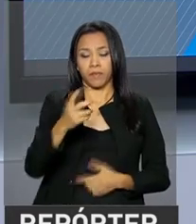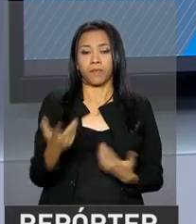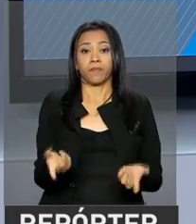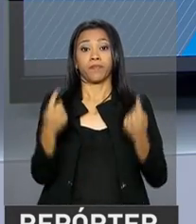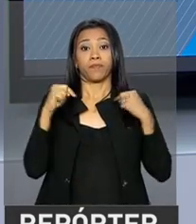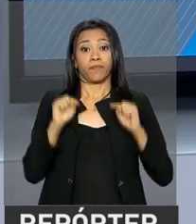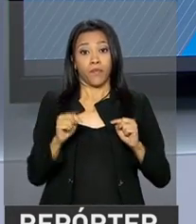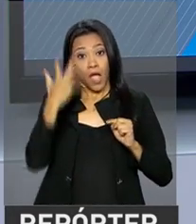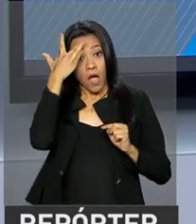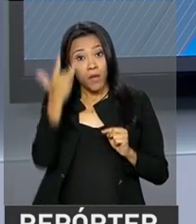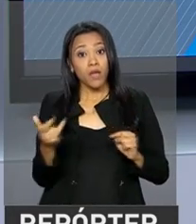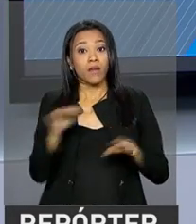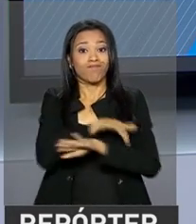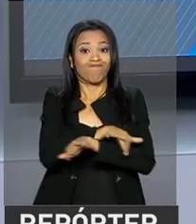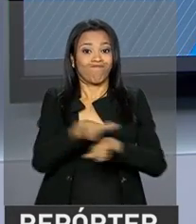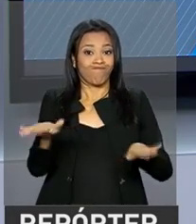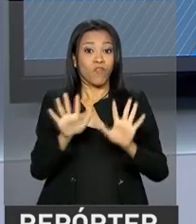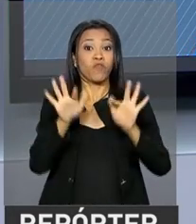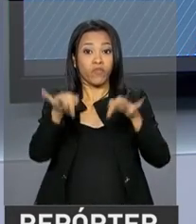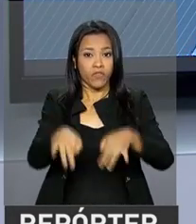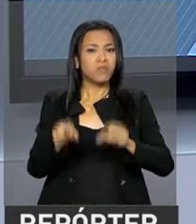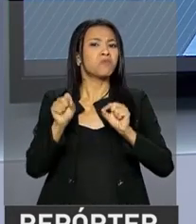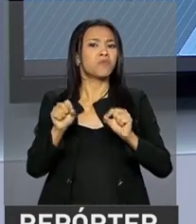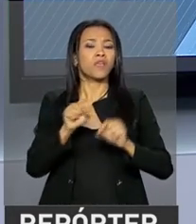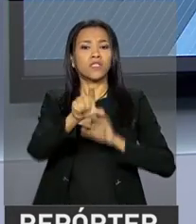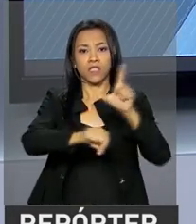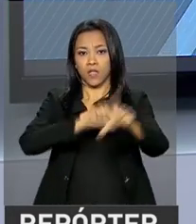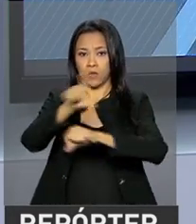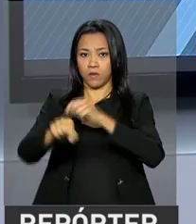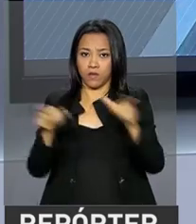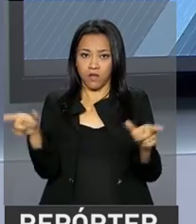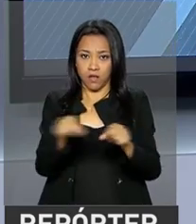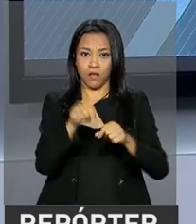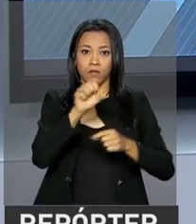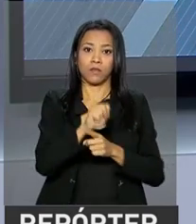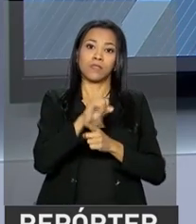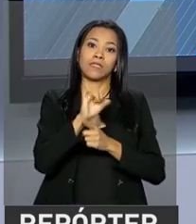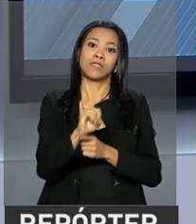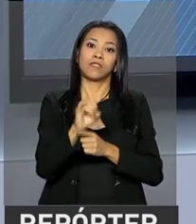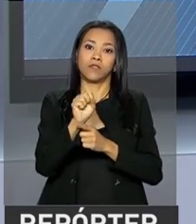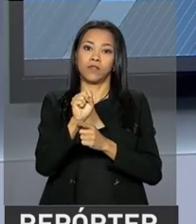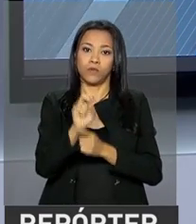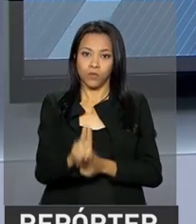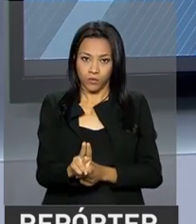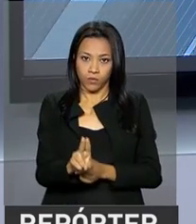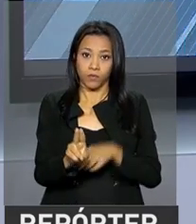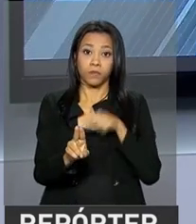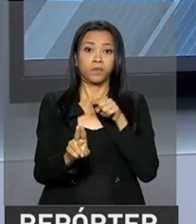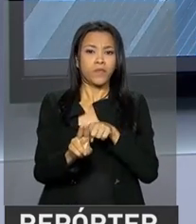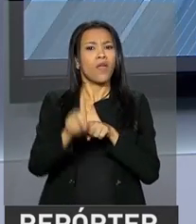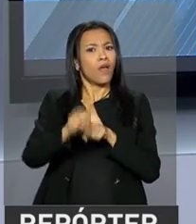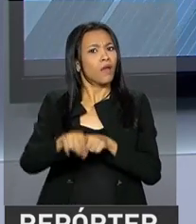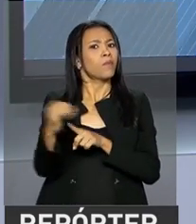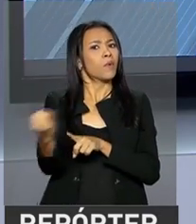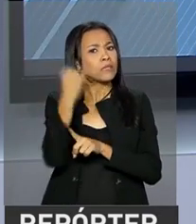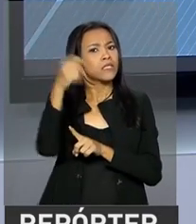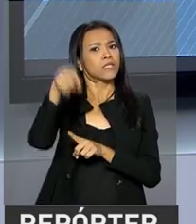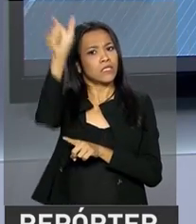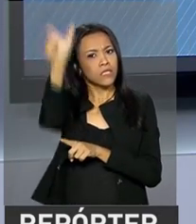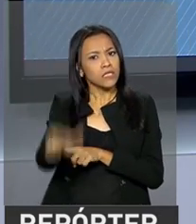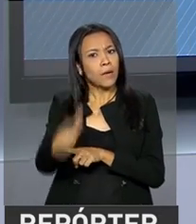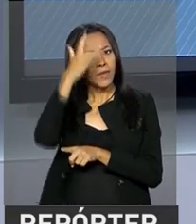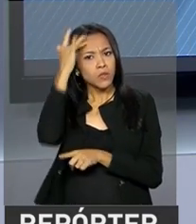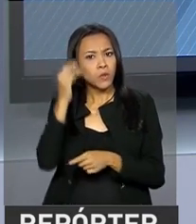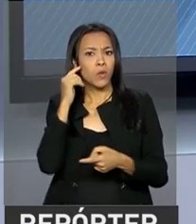termina amanhã o prazo de matrícula para os selecionados no cisu que é o sistema de seleção unificada é importante o candidato